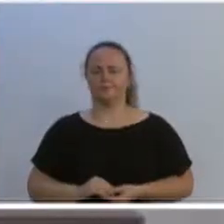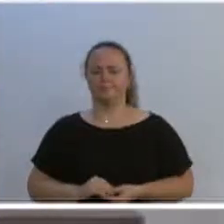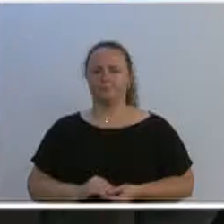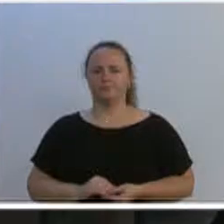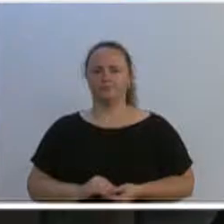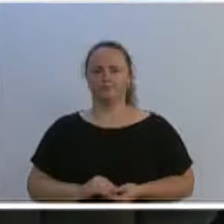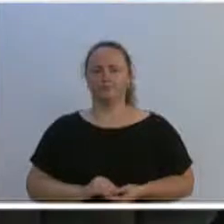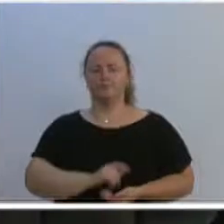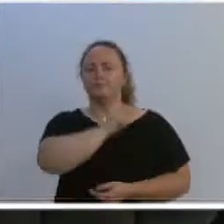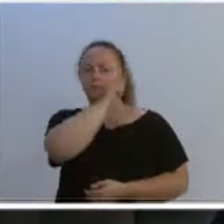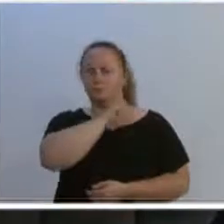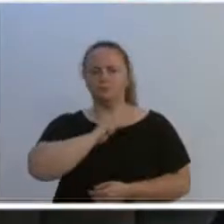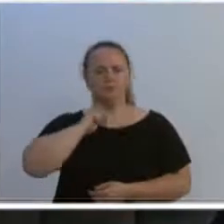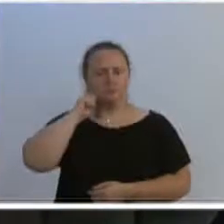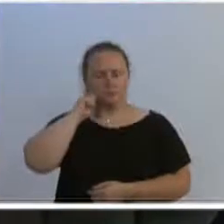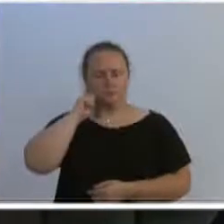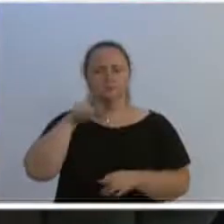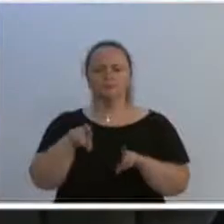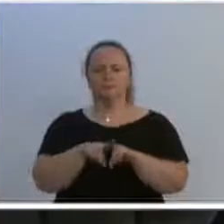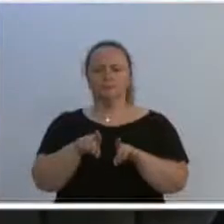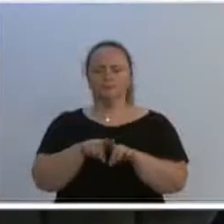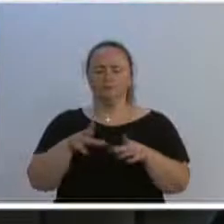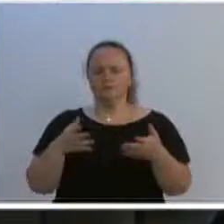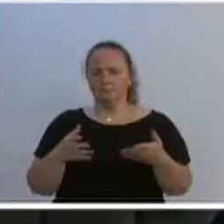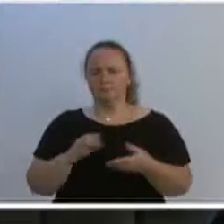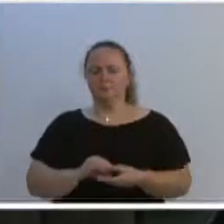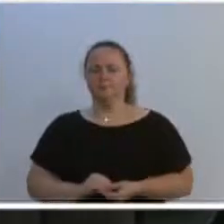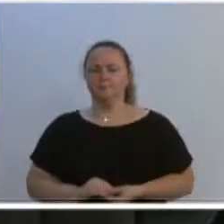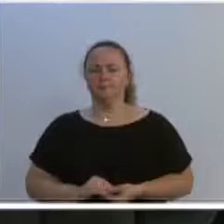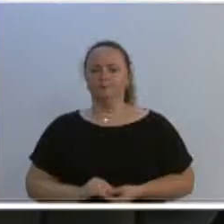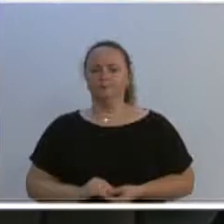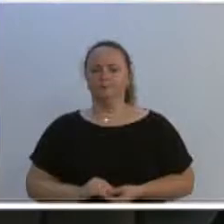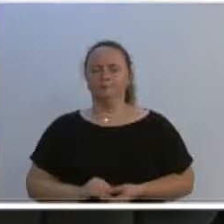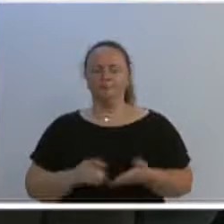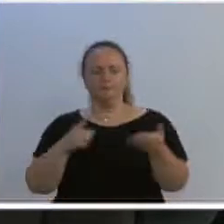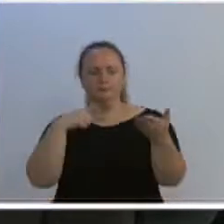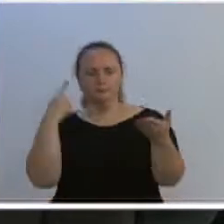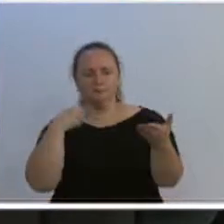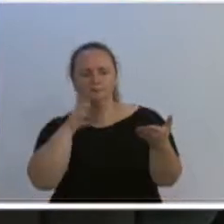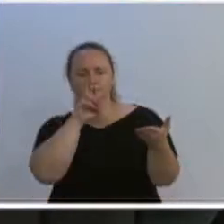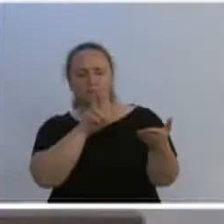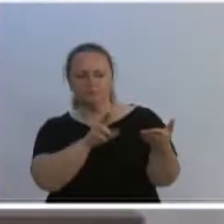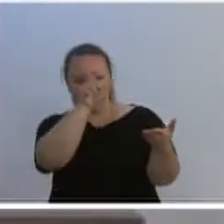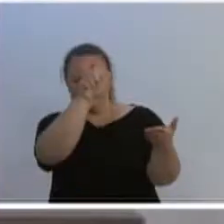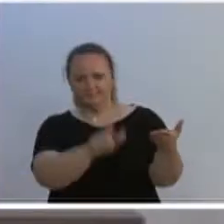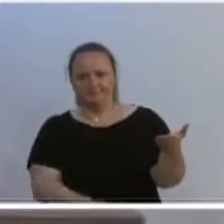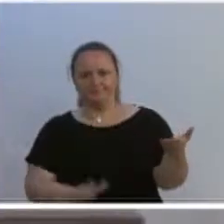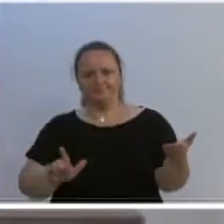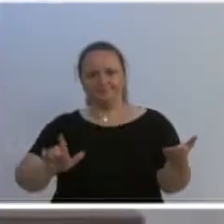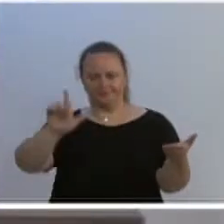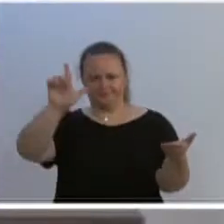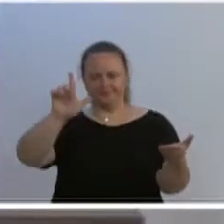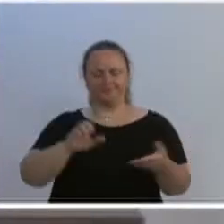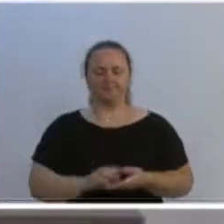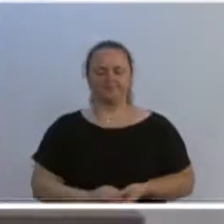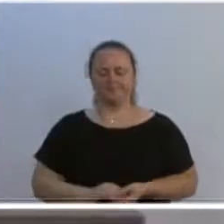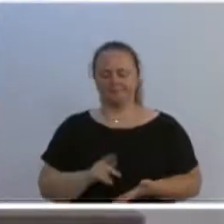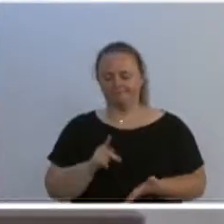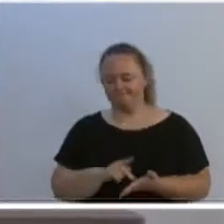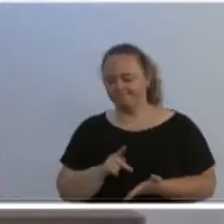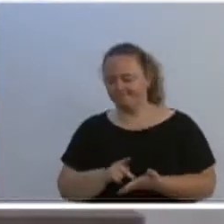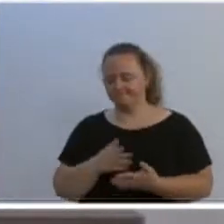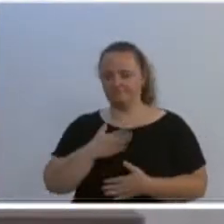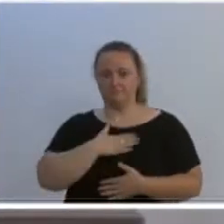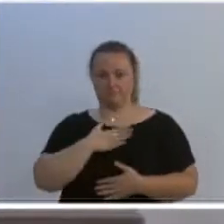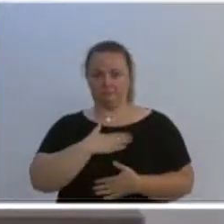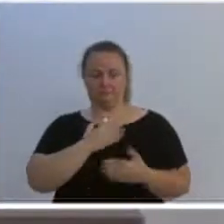Vereador Ricardo Alba, também em a parte. Só respondendo ao vereador Lenilson, com muita tranquilidade, a minha